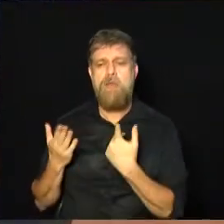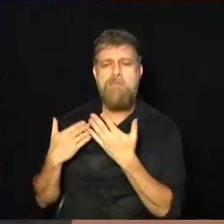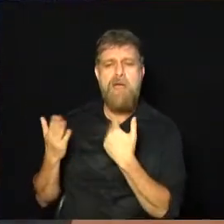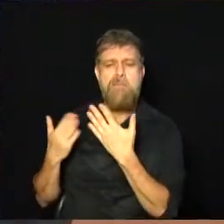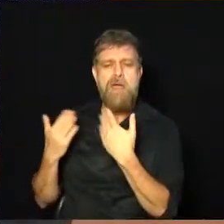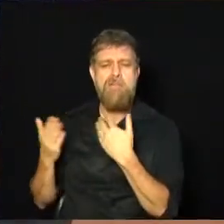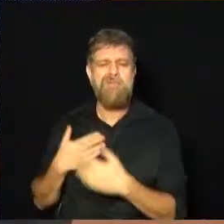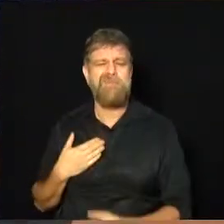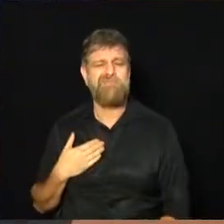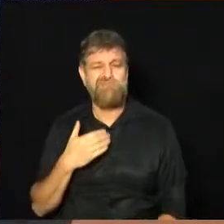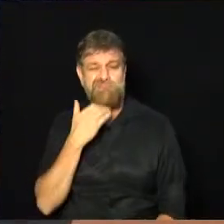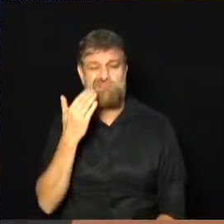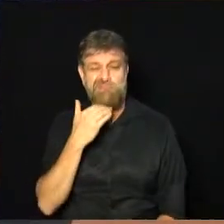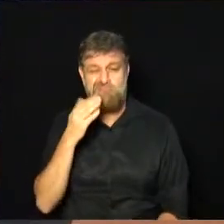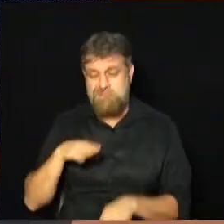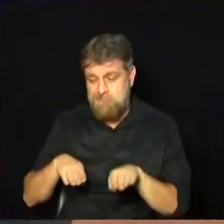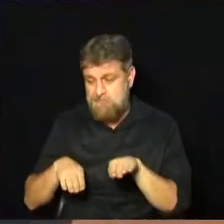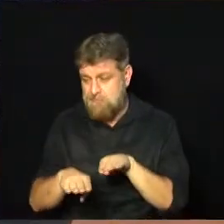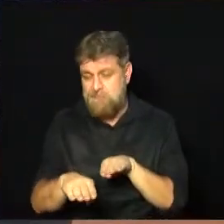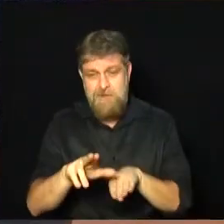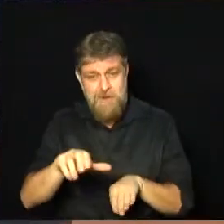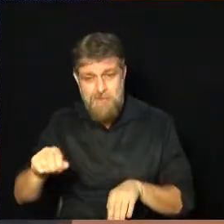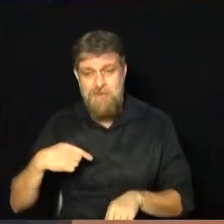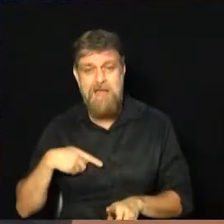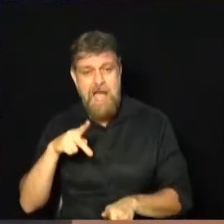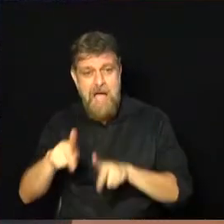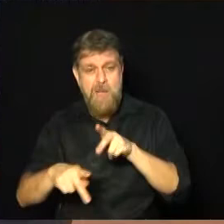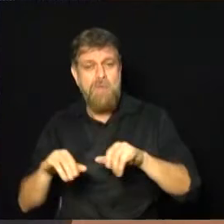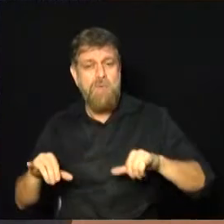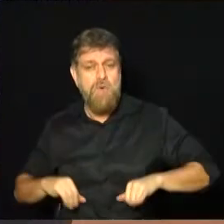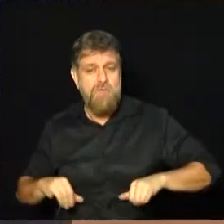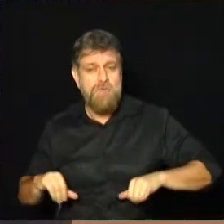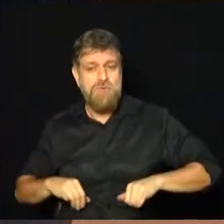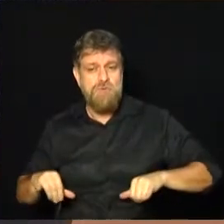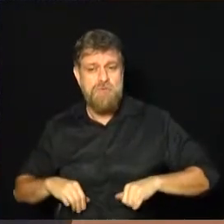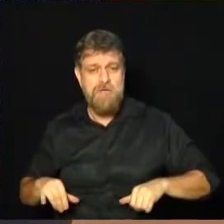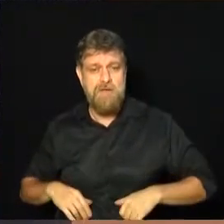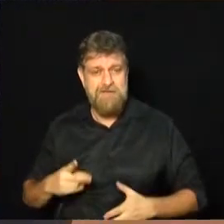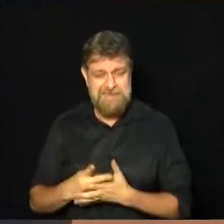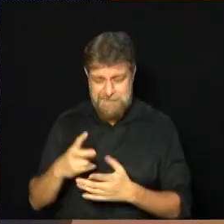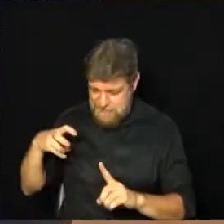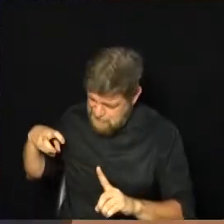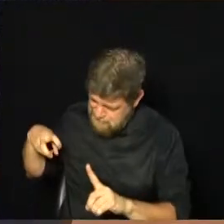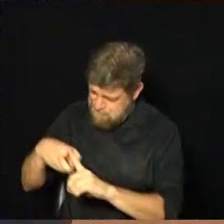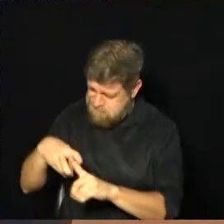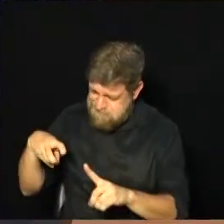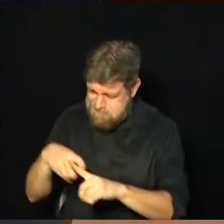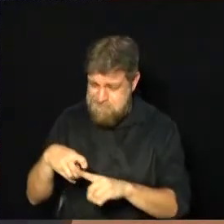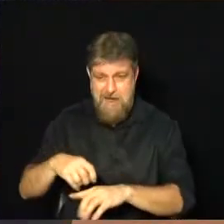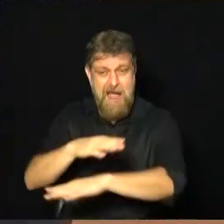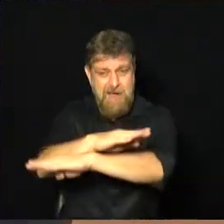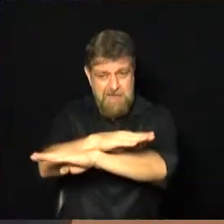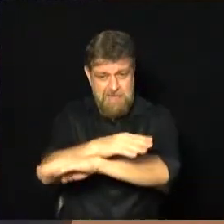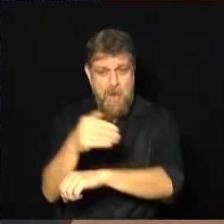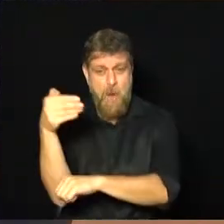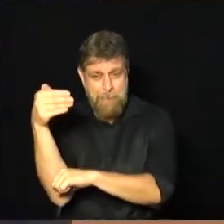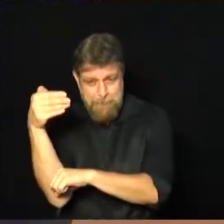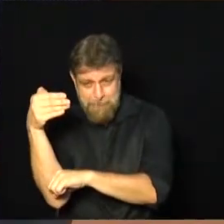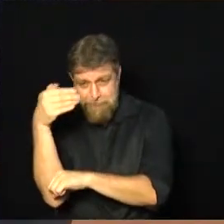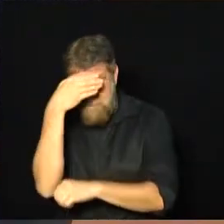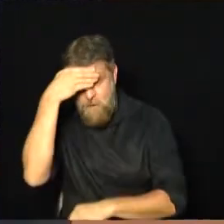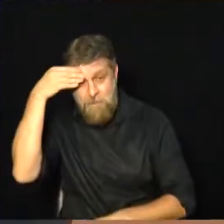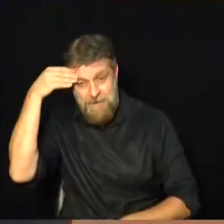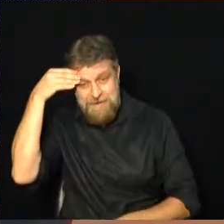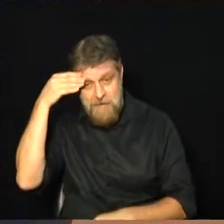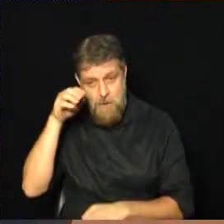nunca vem as marginais. Enquanto isso, o povo que sofre, constantes acidentes lá naquele cruzamento em frente ao Motel Euro, vidas já